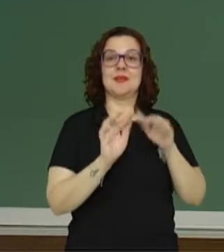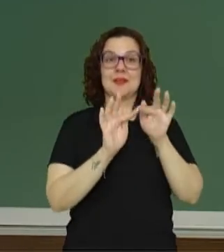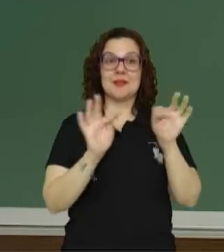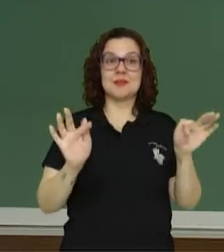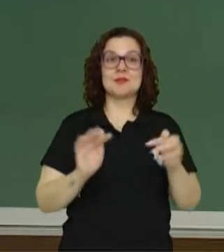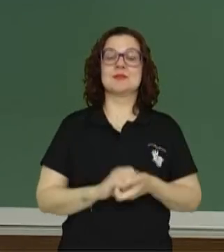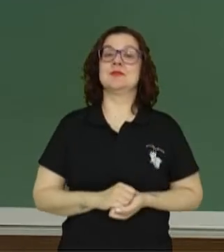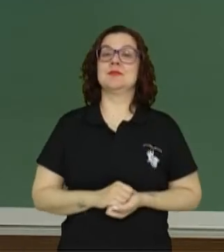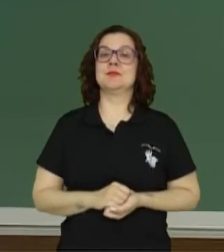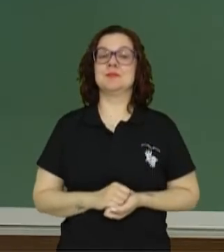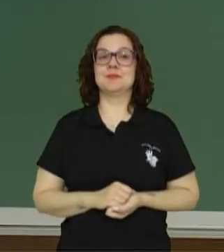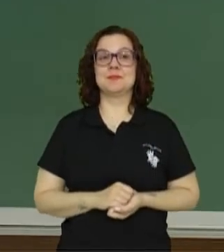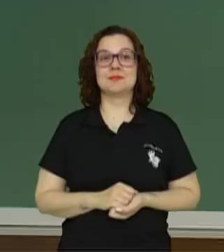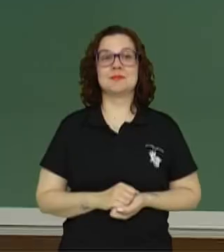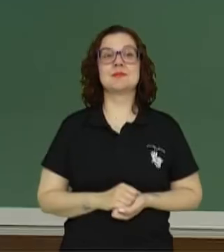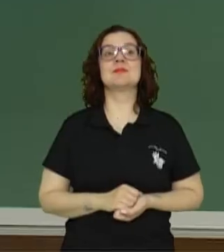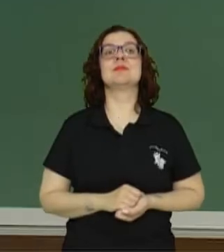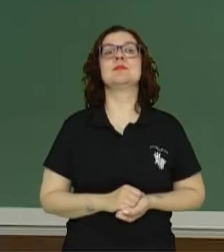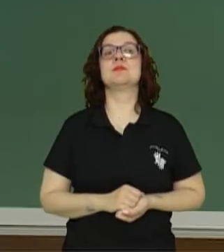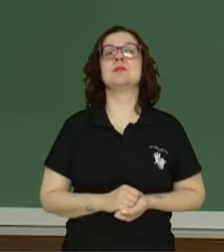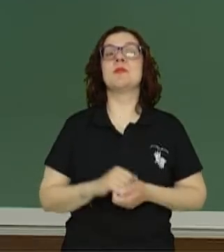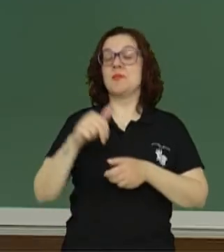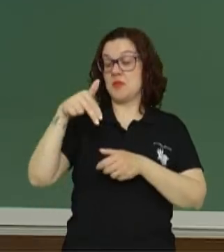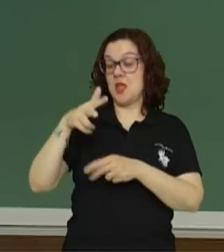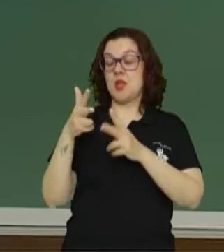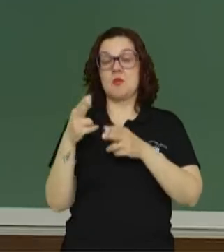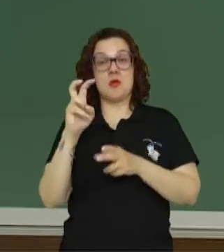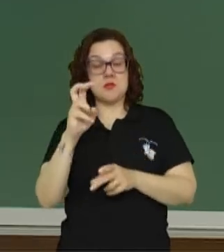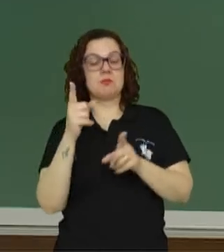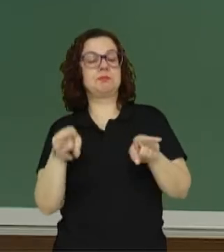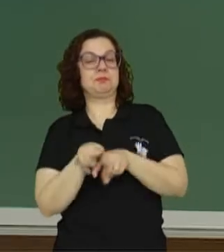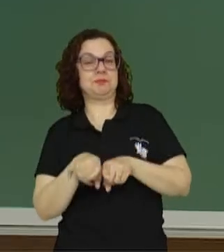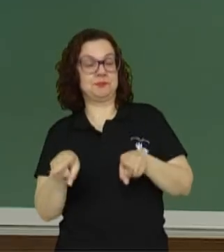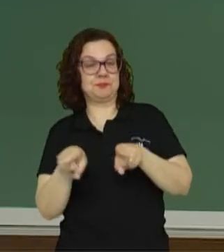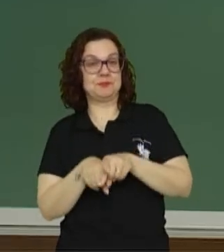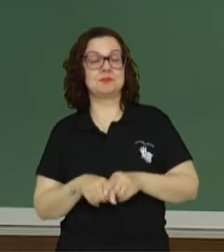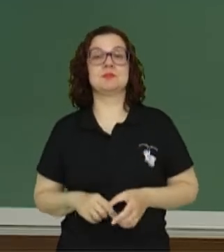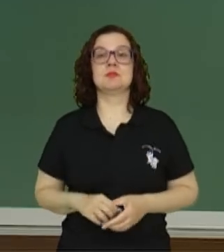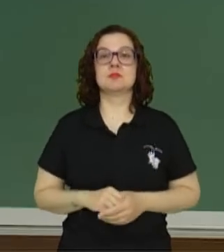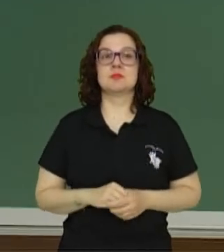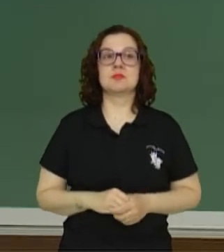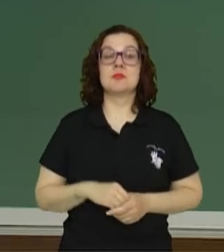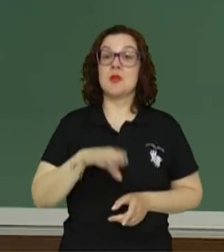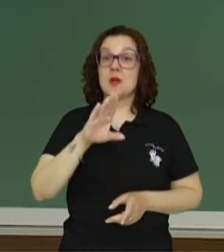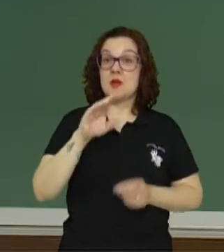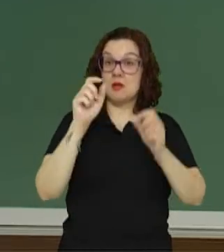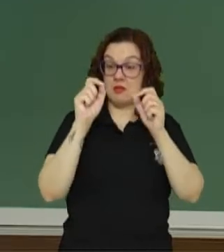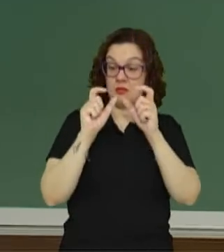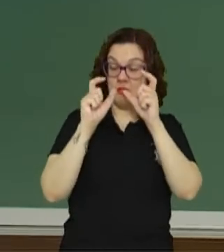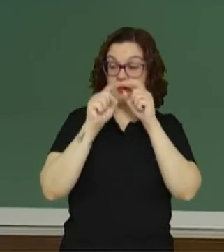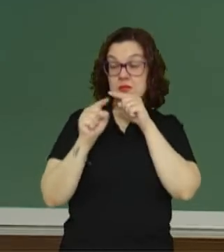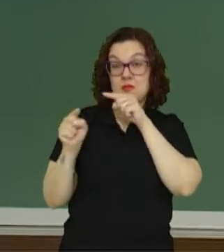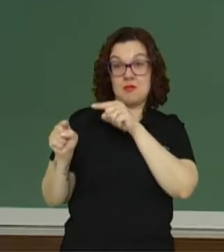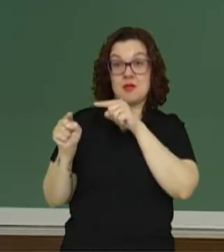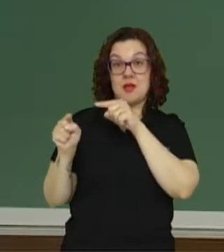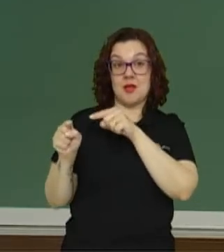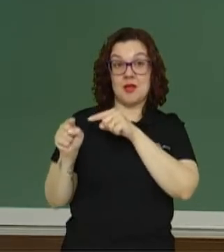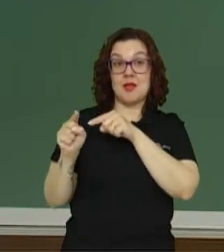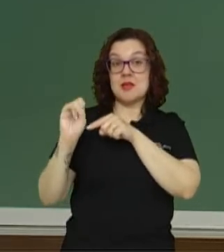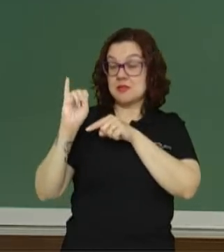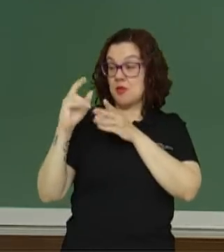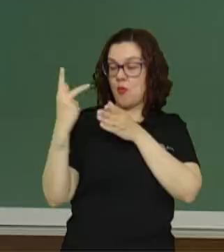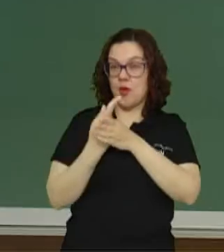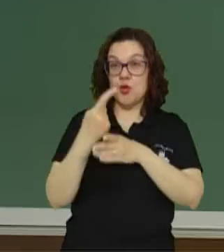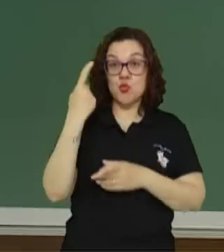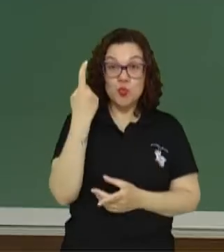1 mais 4, 5. Para n igual a 5, o mesmo procedimento. Só que atenção, aqui, se eu errei